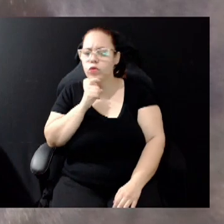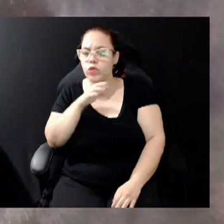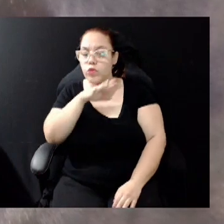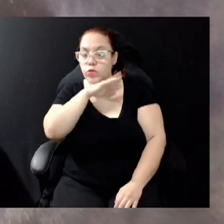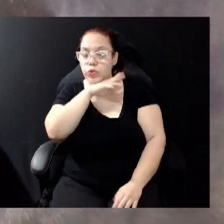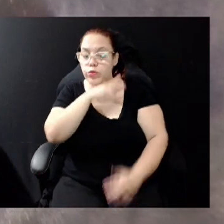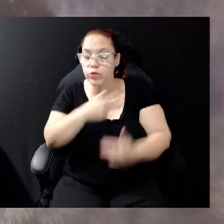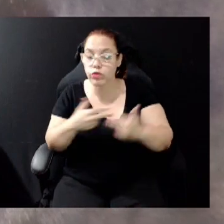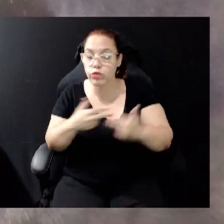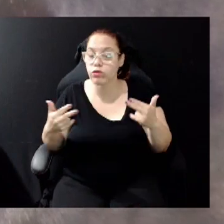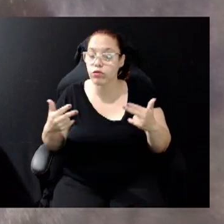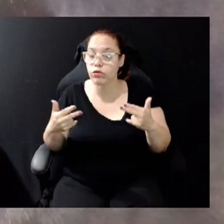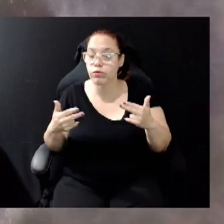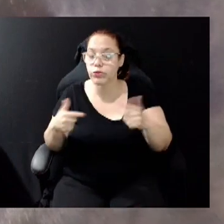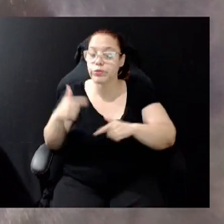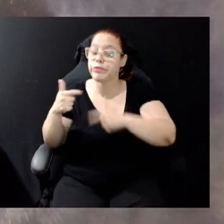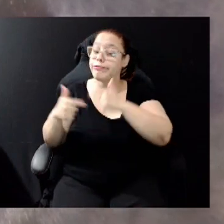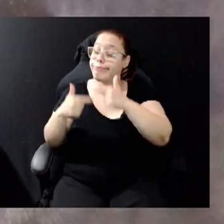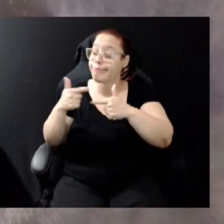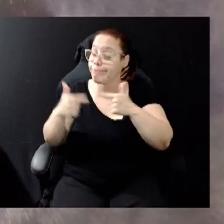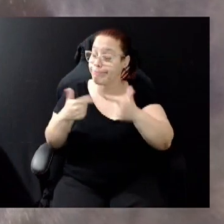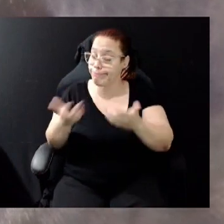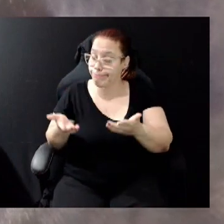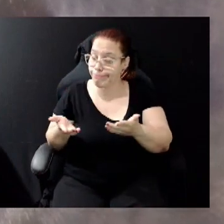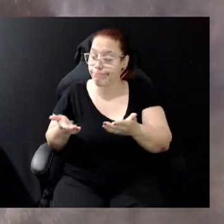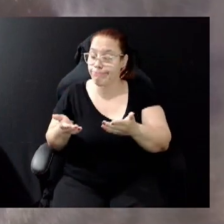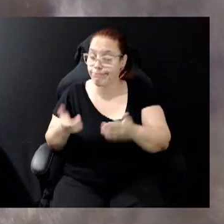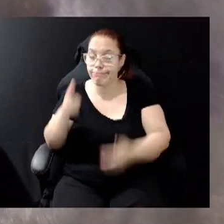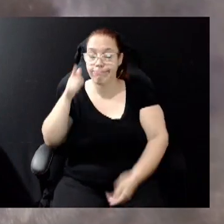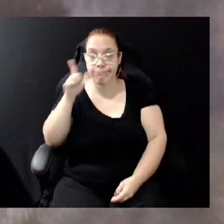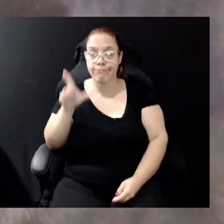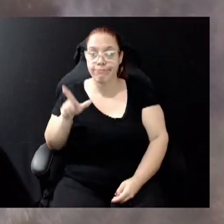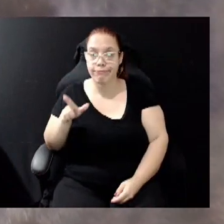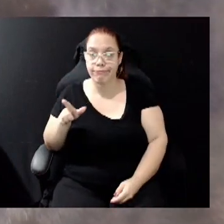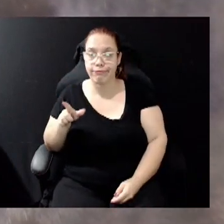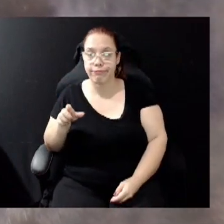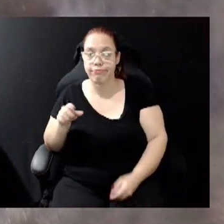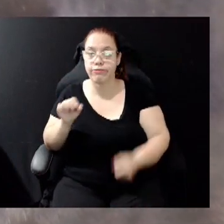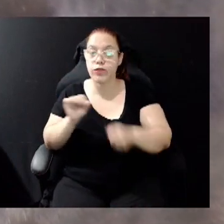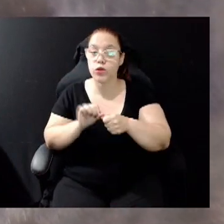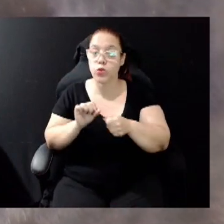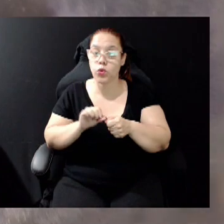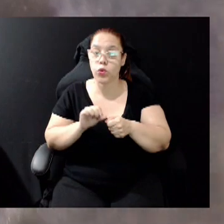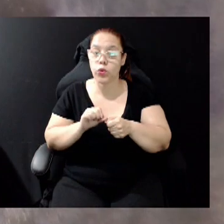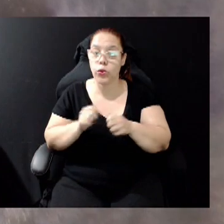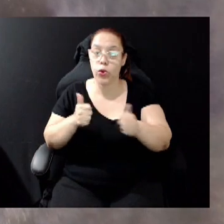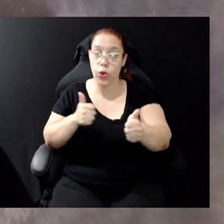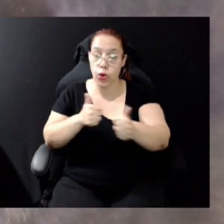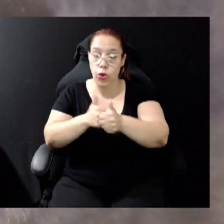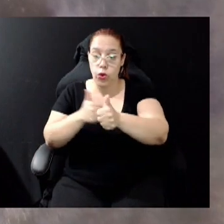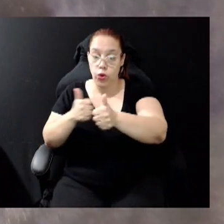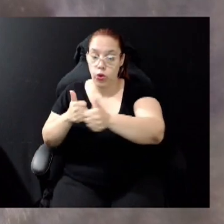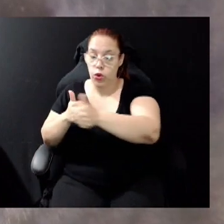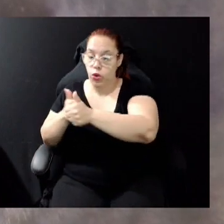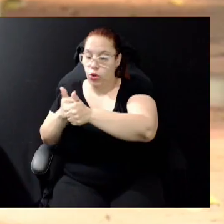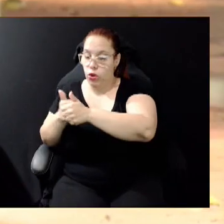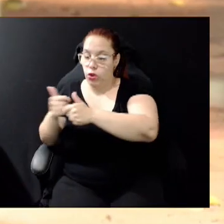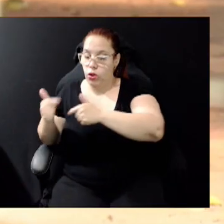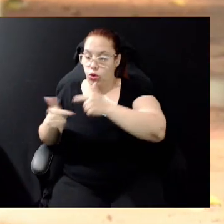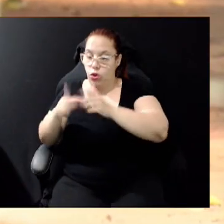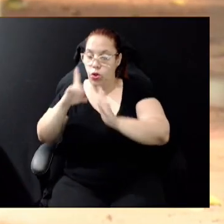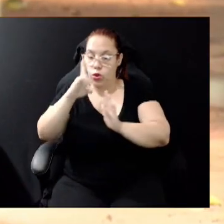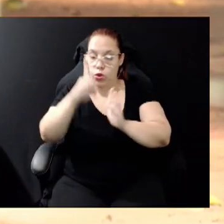alguns trabalhos de condicionamento, né? Onde a gente consegue fazer alguma aproximação, algum trabalho diretamente com o